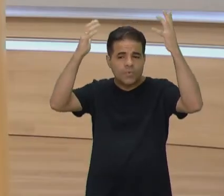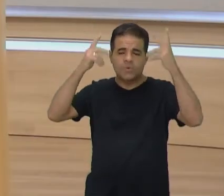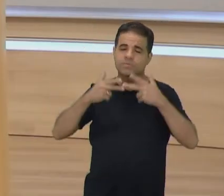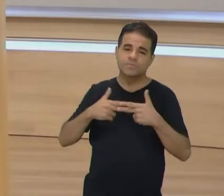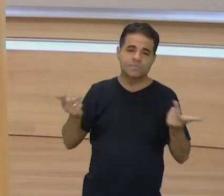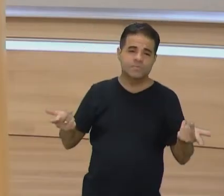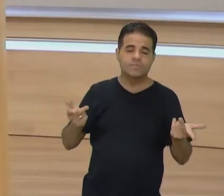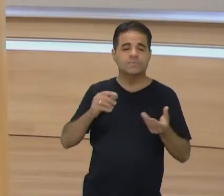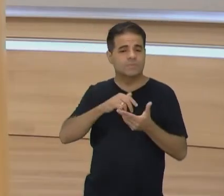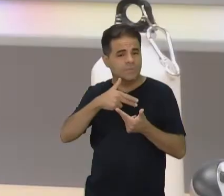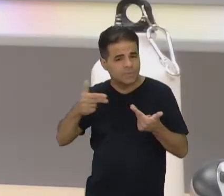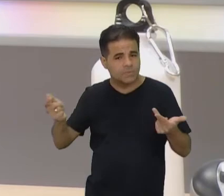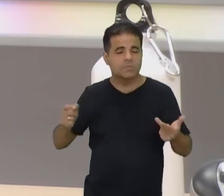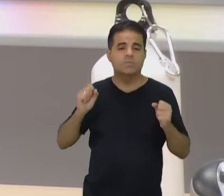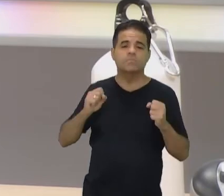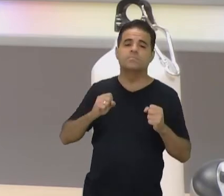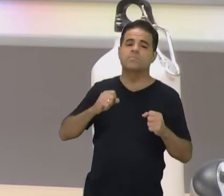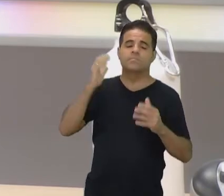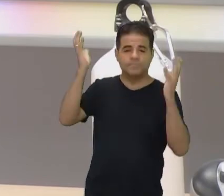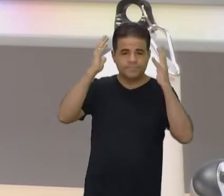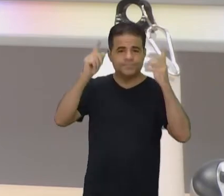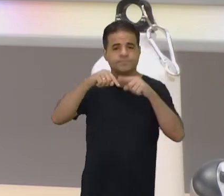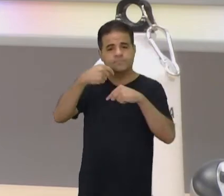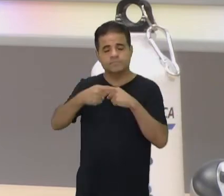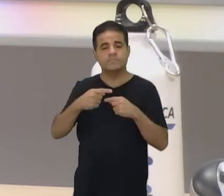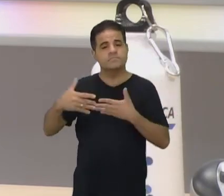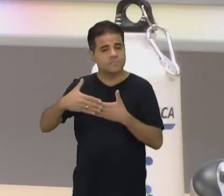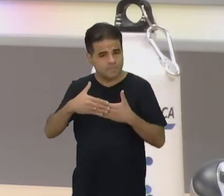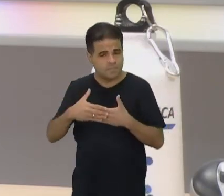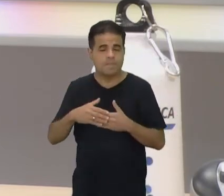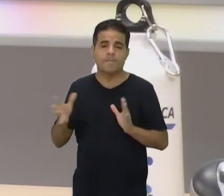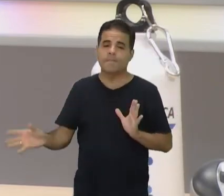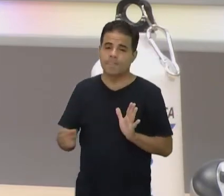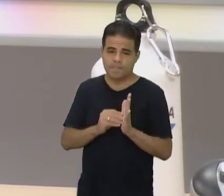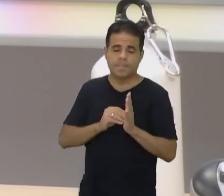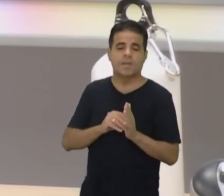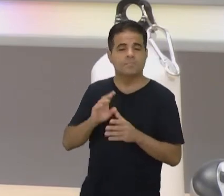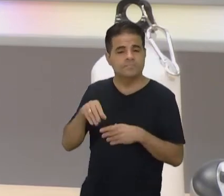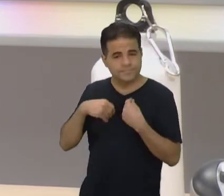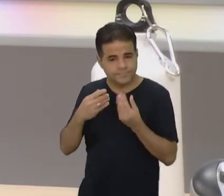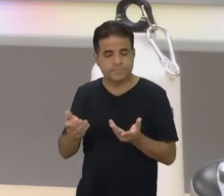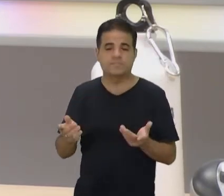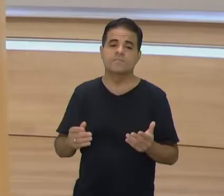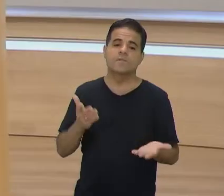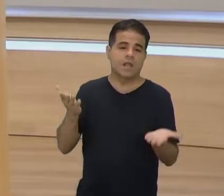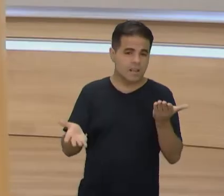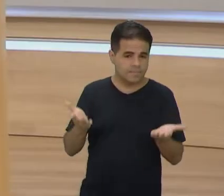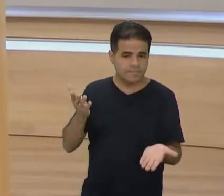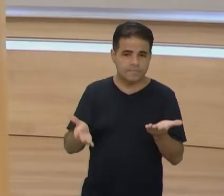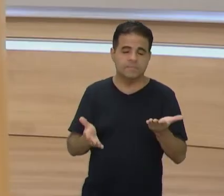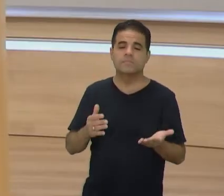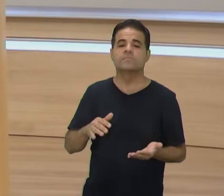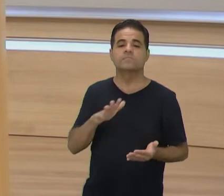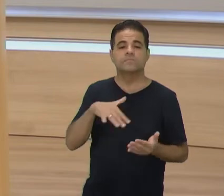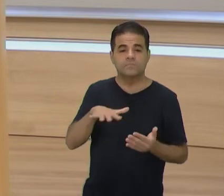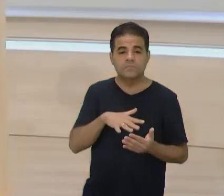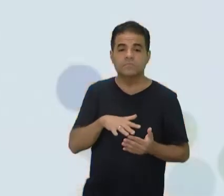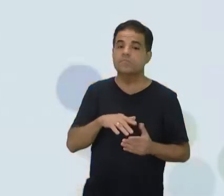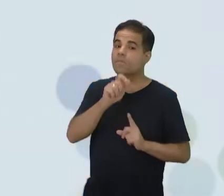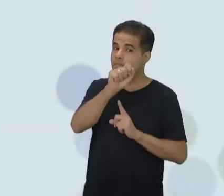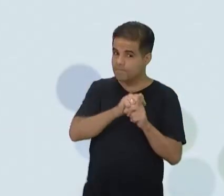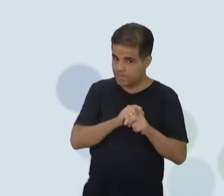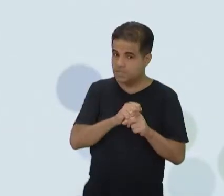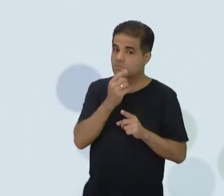um shampoo, pode passar um creminho pós, né, banho, sei lá. Você vai incrementar e vai dar o elas por elas aí. Tá. Que é uma média... Isso por